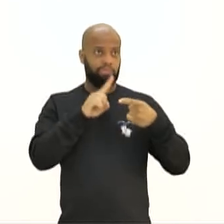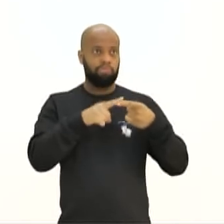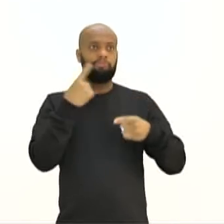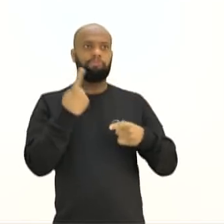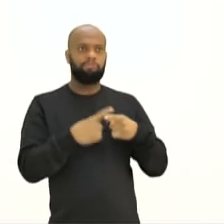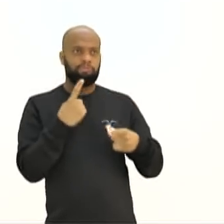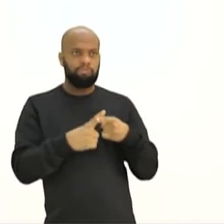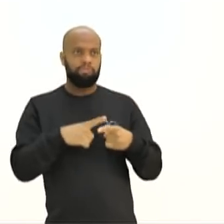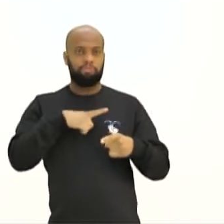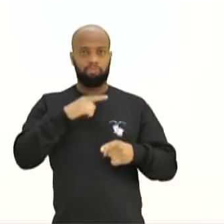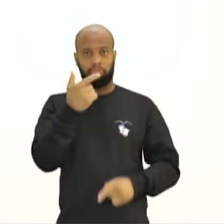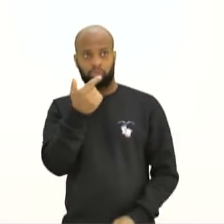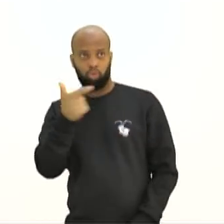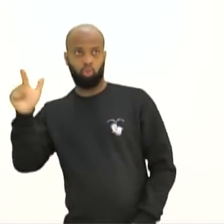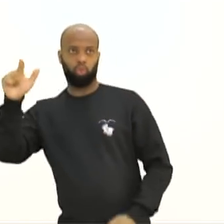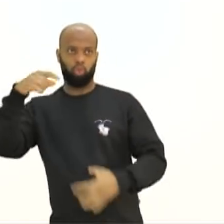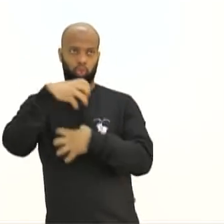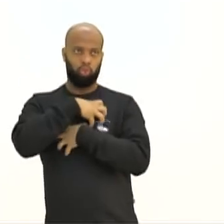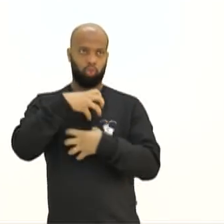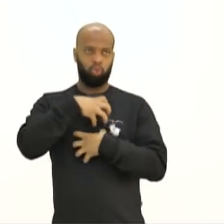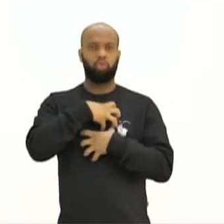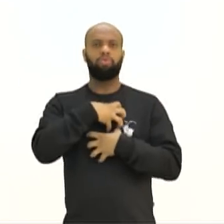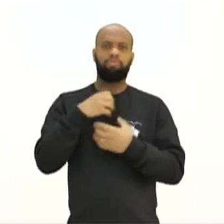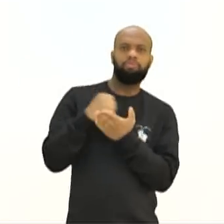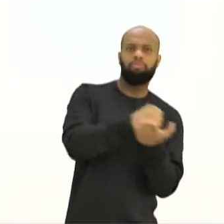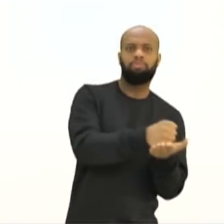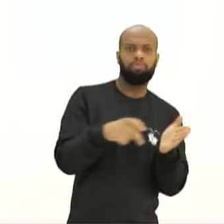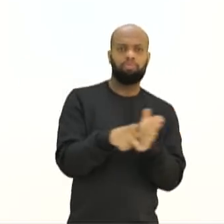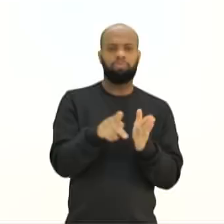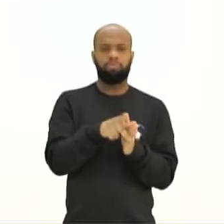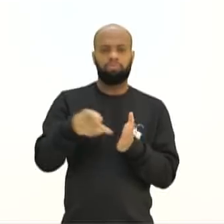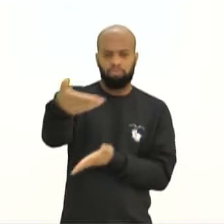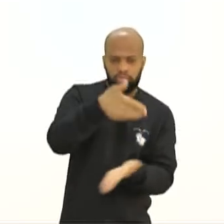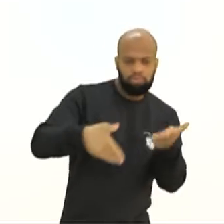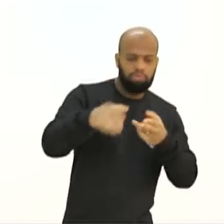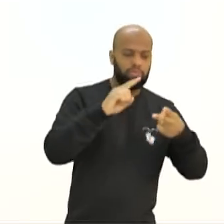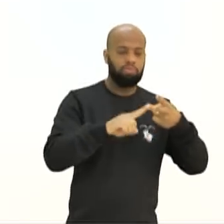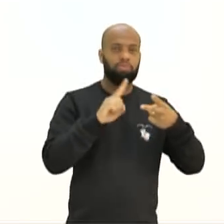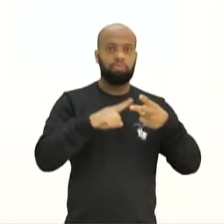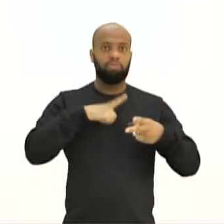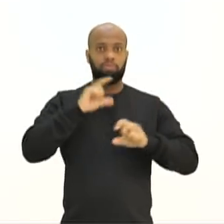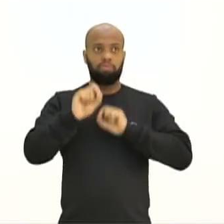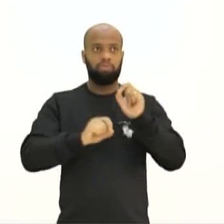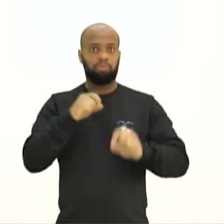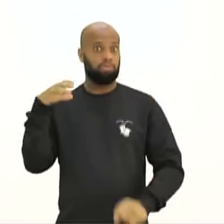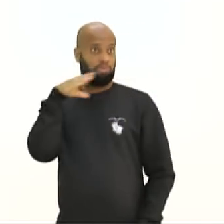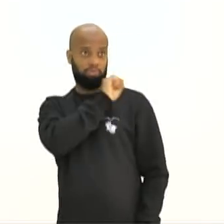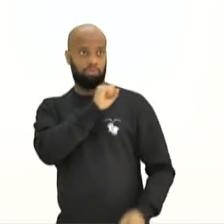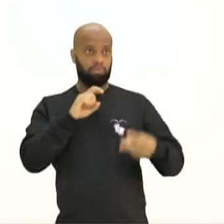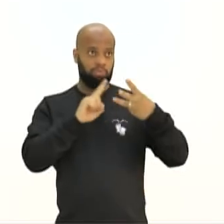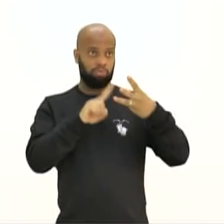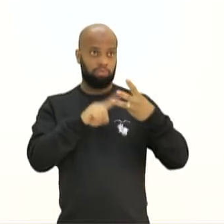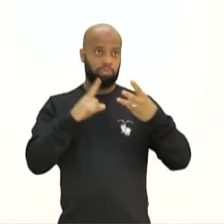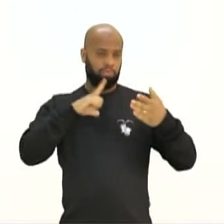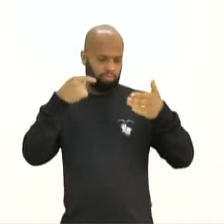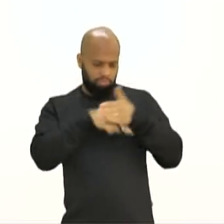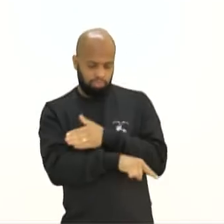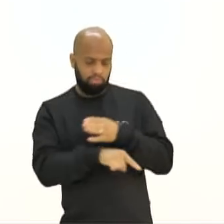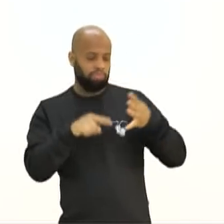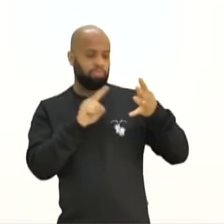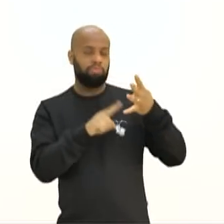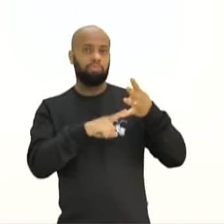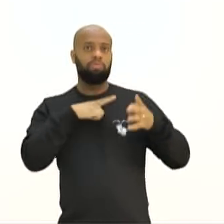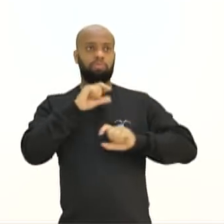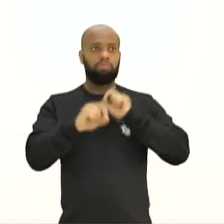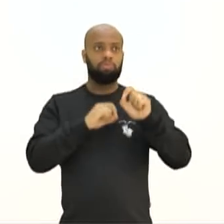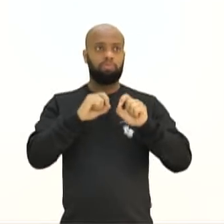A, porque tem outro suporte de circulação, porque é mais urgente, porque é mais aprofundada ou